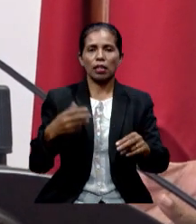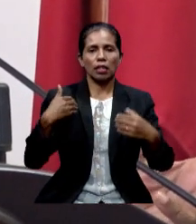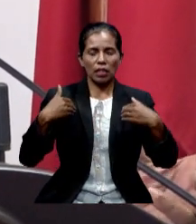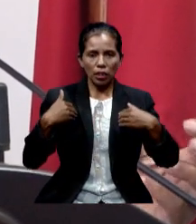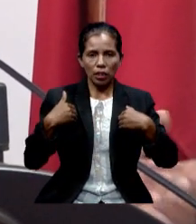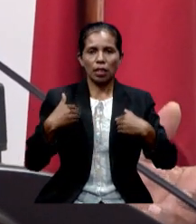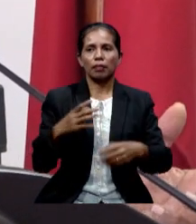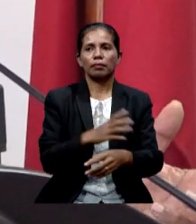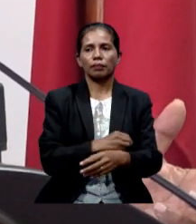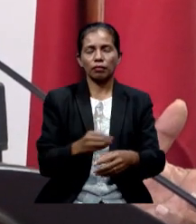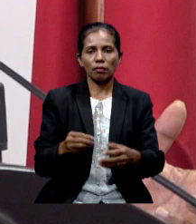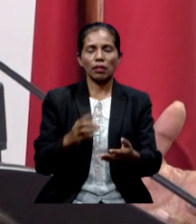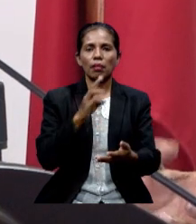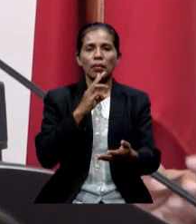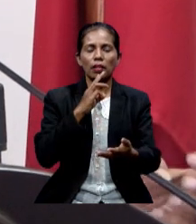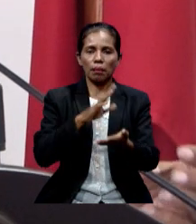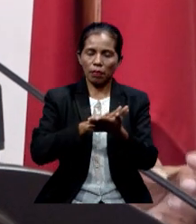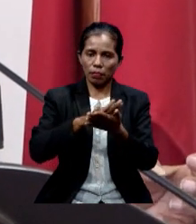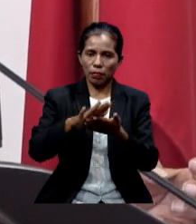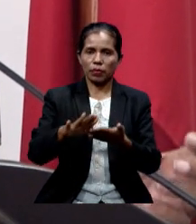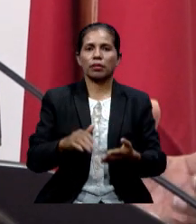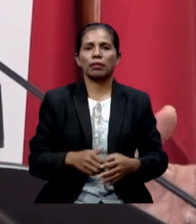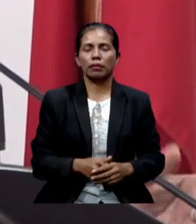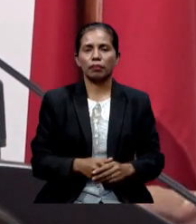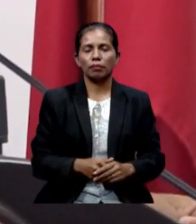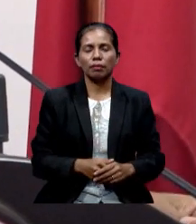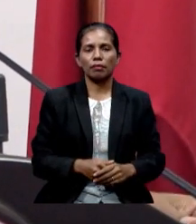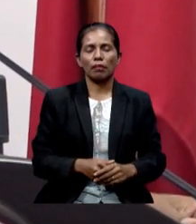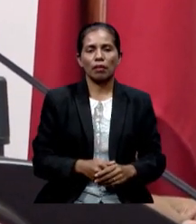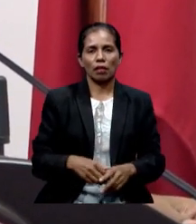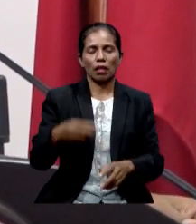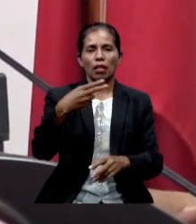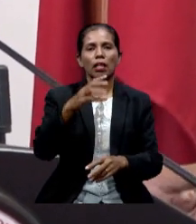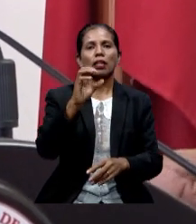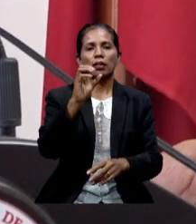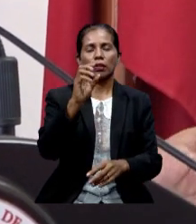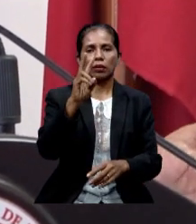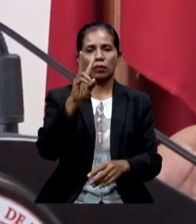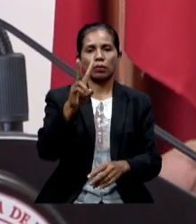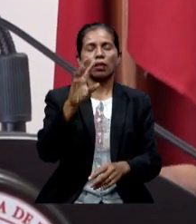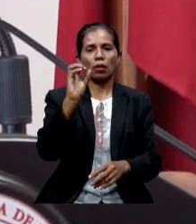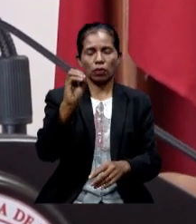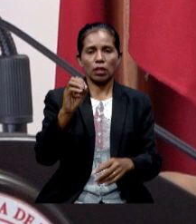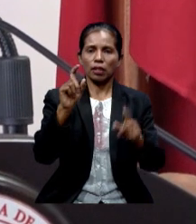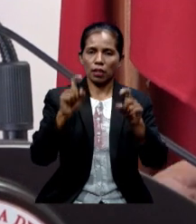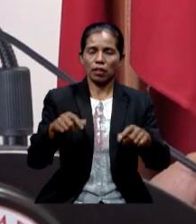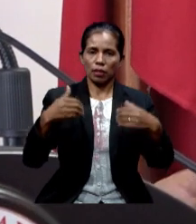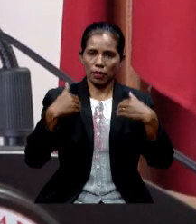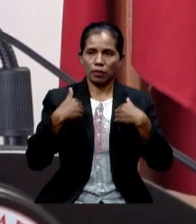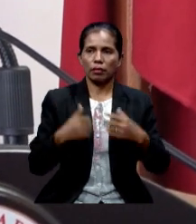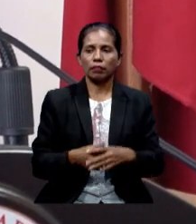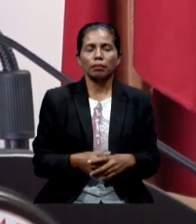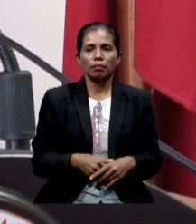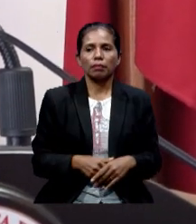ver hidrogênio né ah nem tem que ia a duas ou nem tem que ia porque ele nem maca estándar também